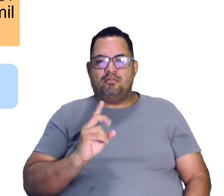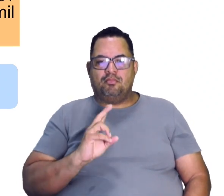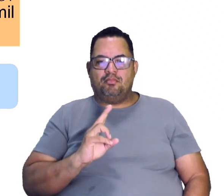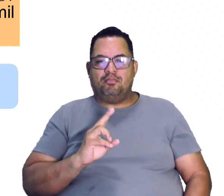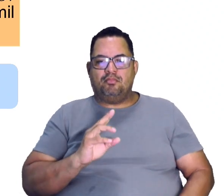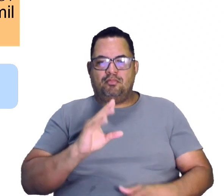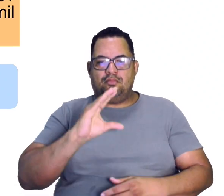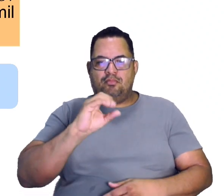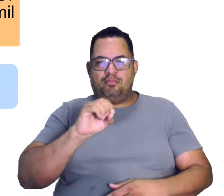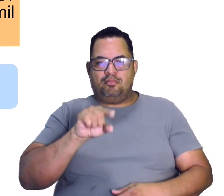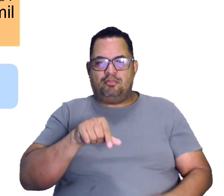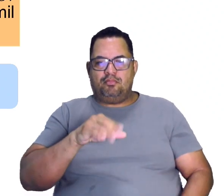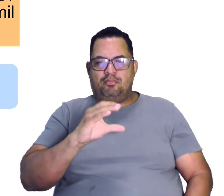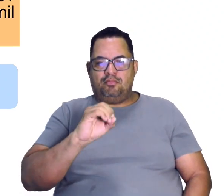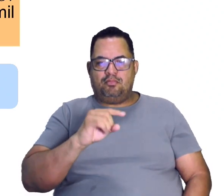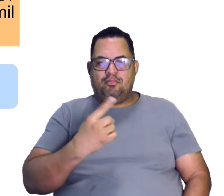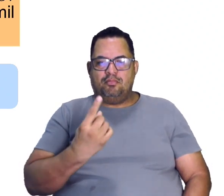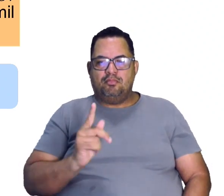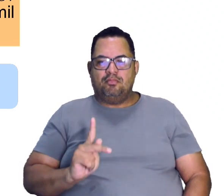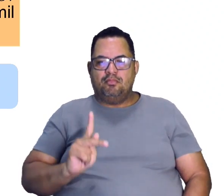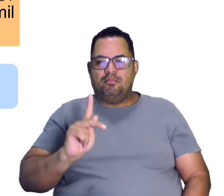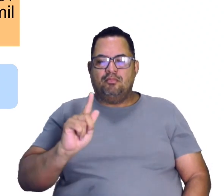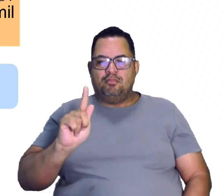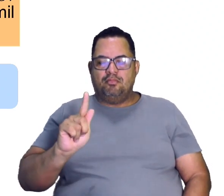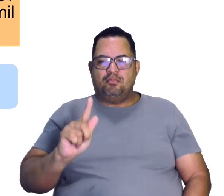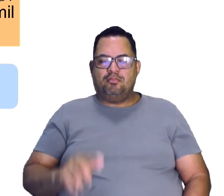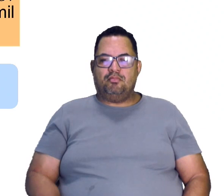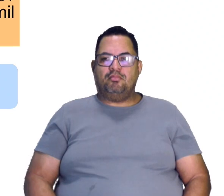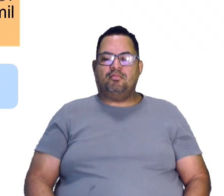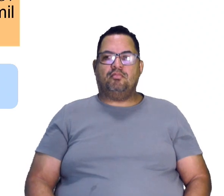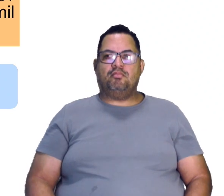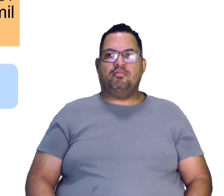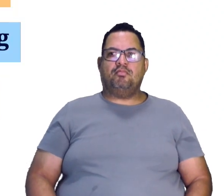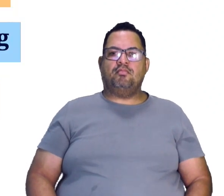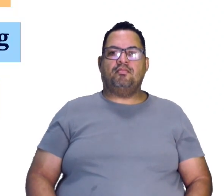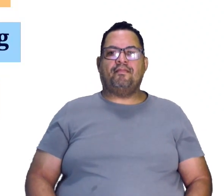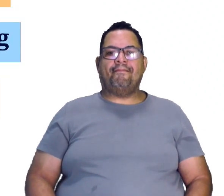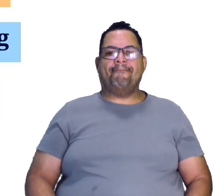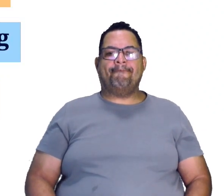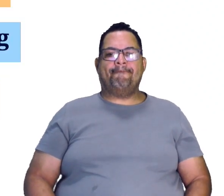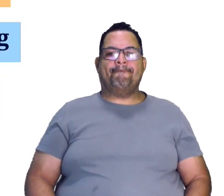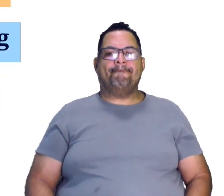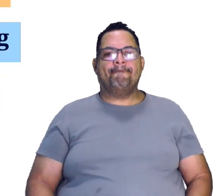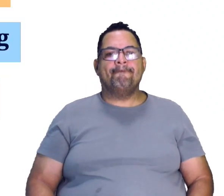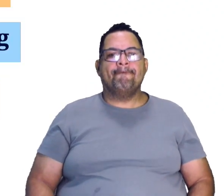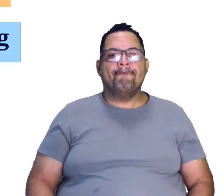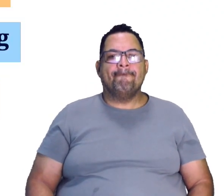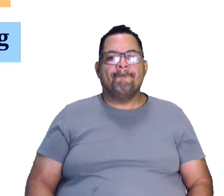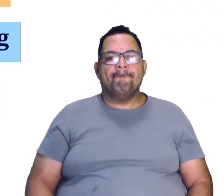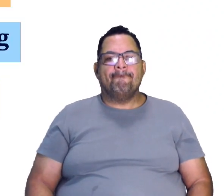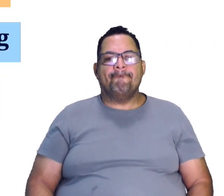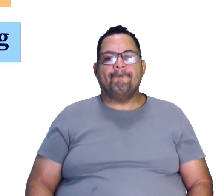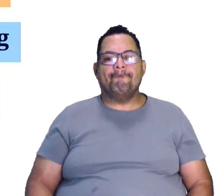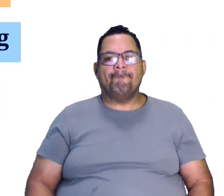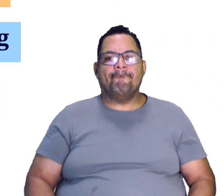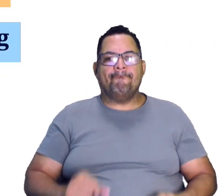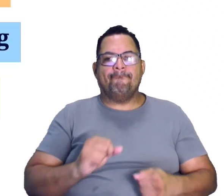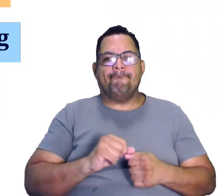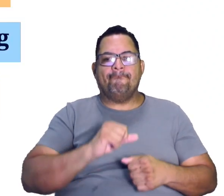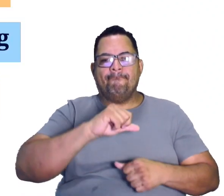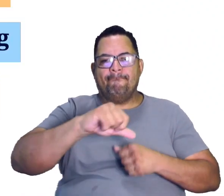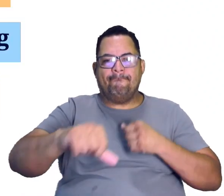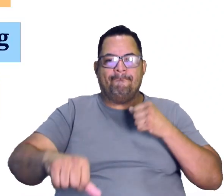a 0,01 quilogramas, e assim sucessivamente, tá certo? Fazendo conversões